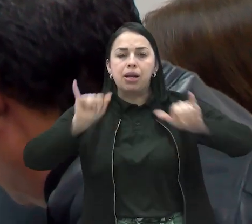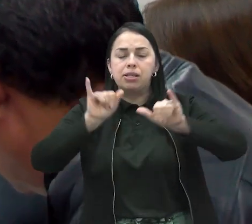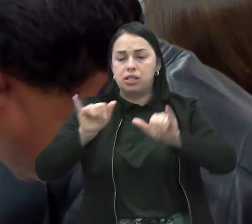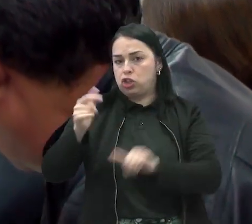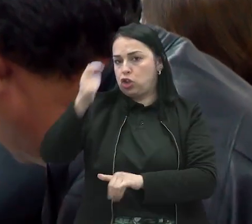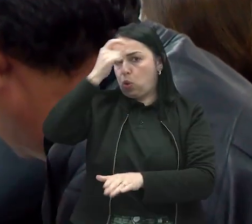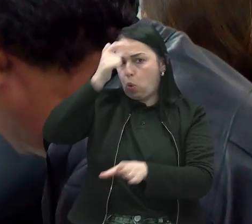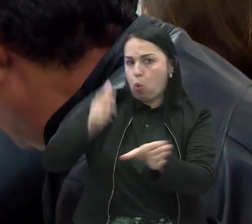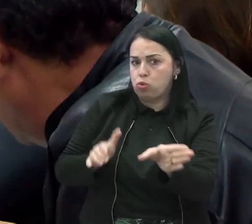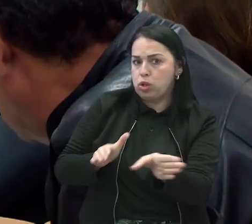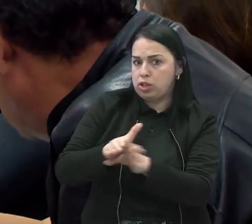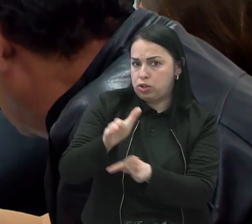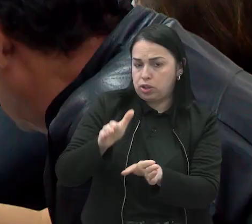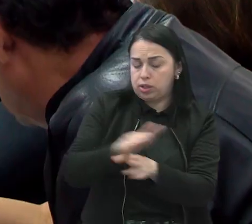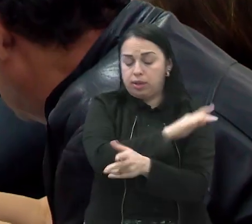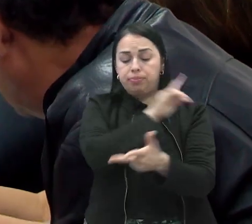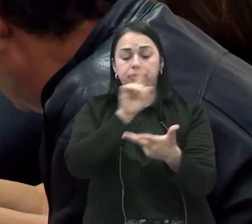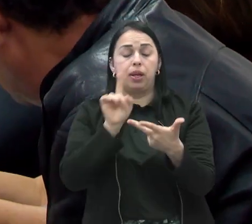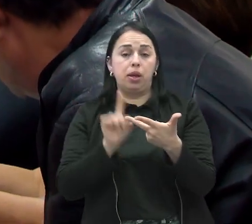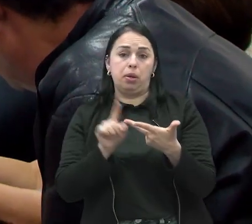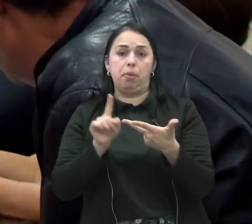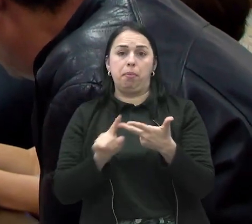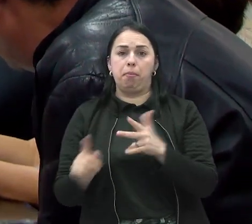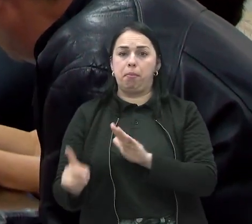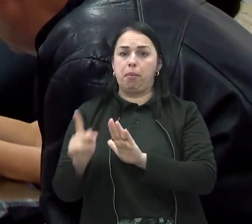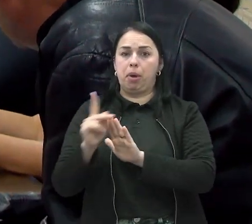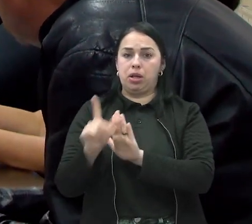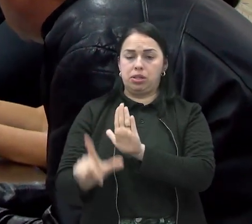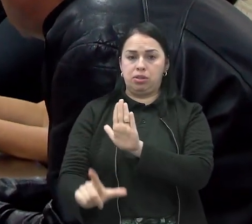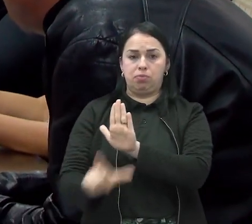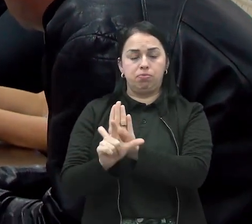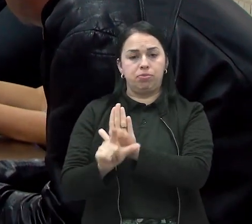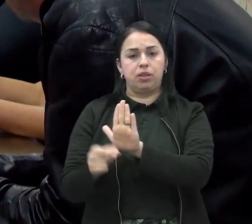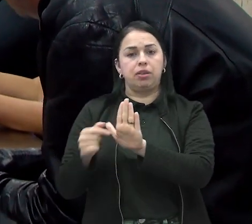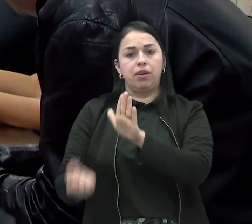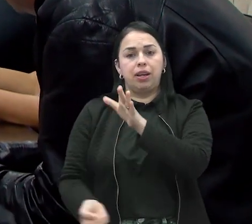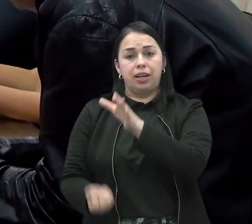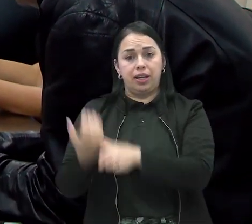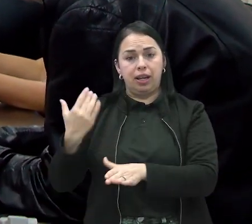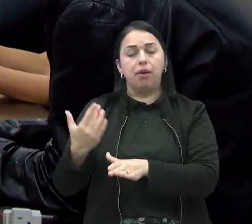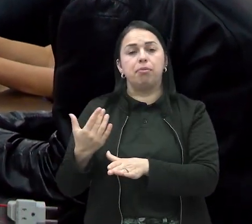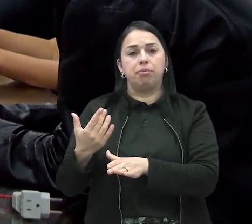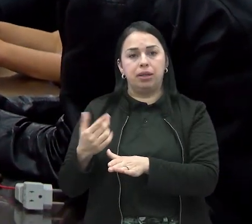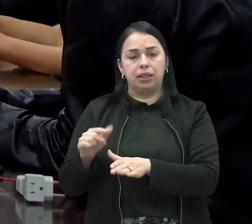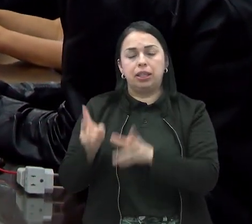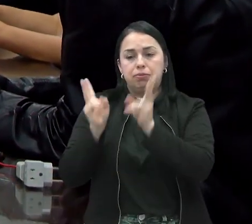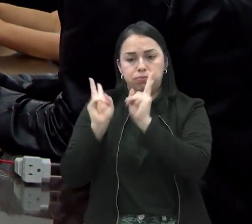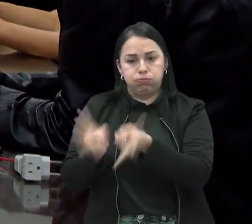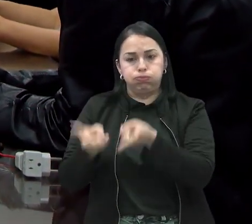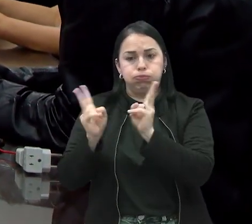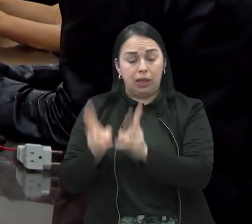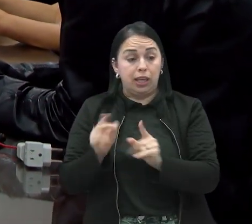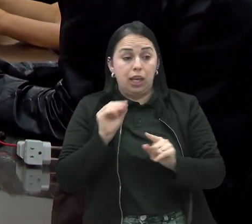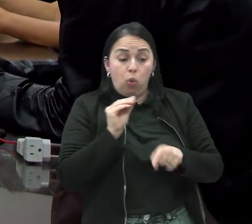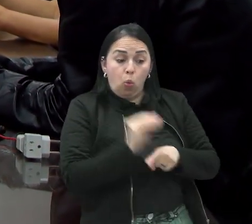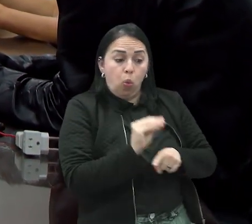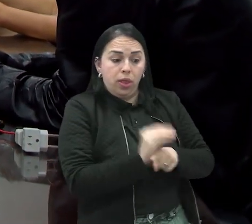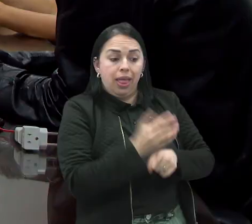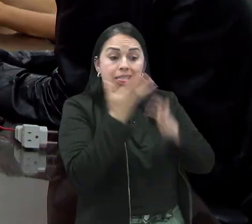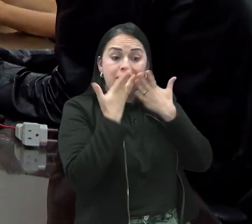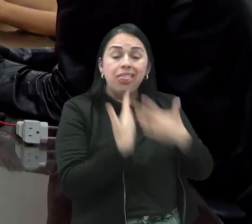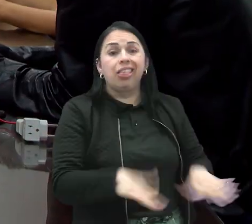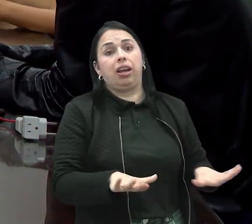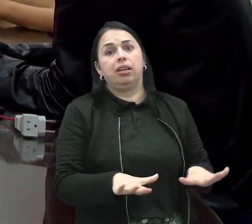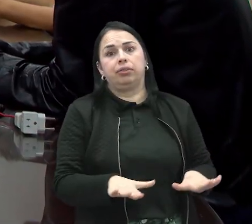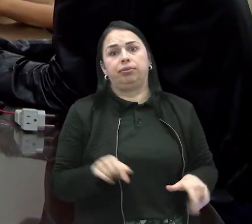institucional de conscientização e de um projeto que prevê criar uma política pública permanente de